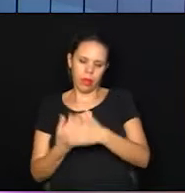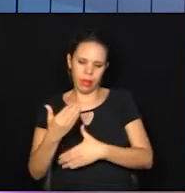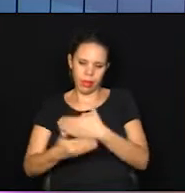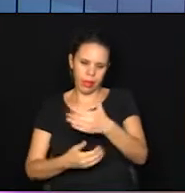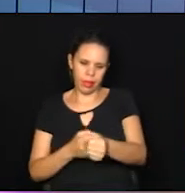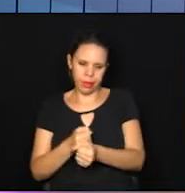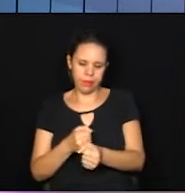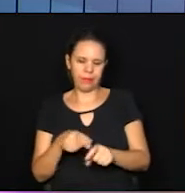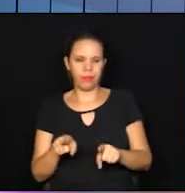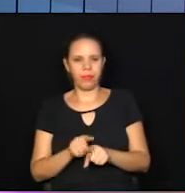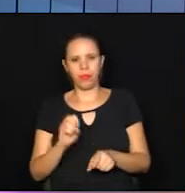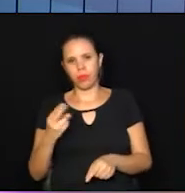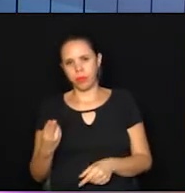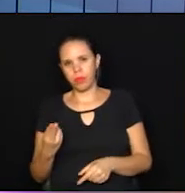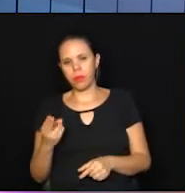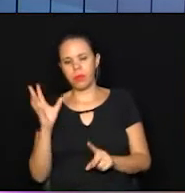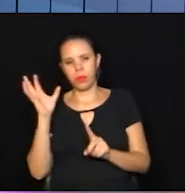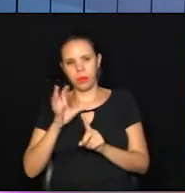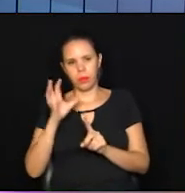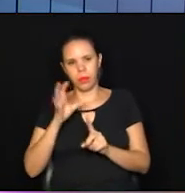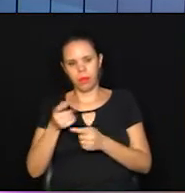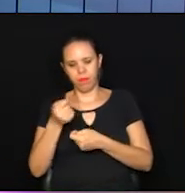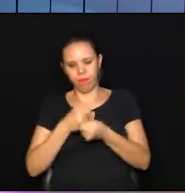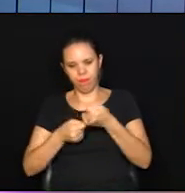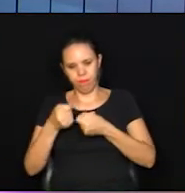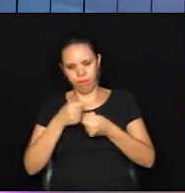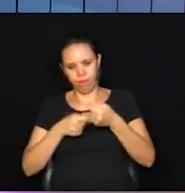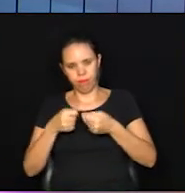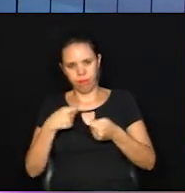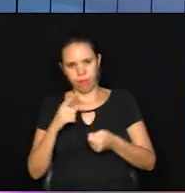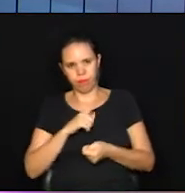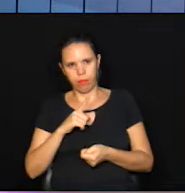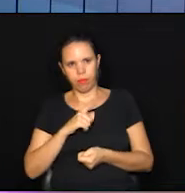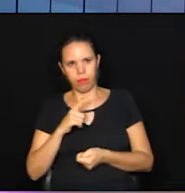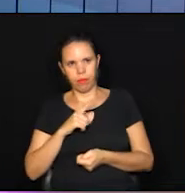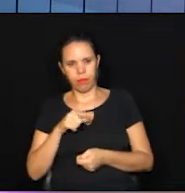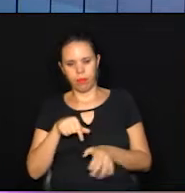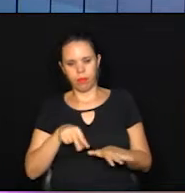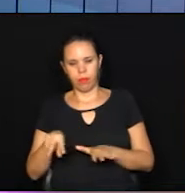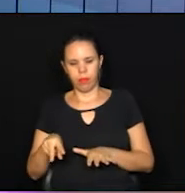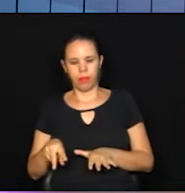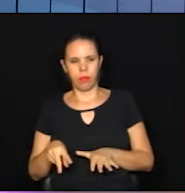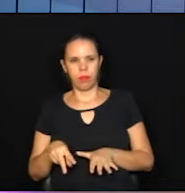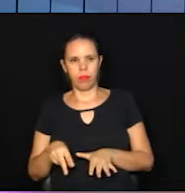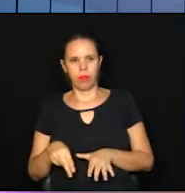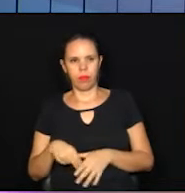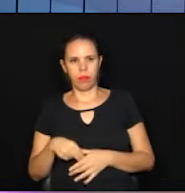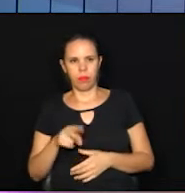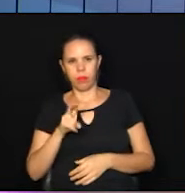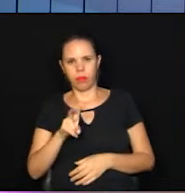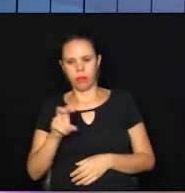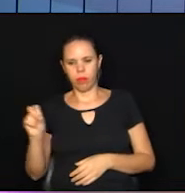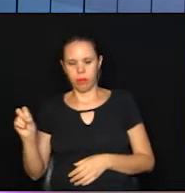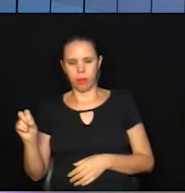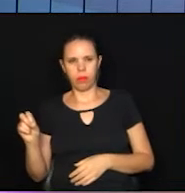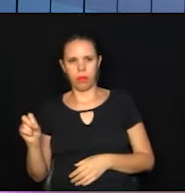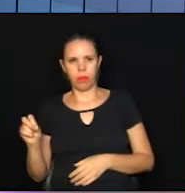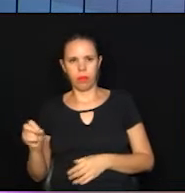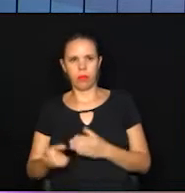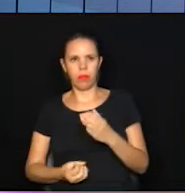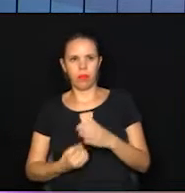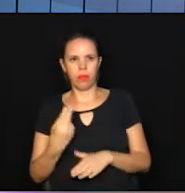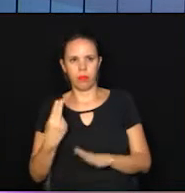vem, seja por uma pressão de economistas, que nem nós tivemos esta semana a carta de 500 economistas